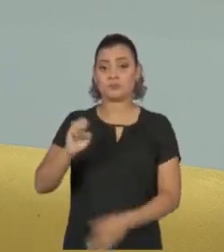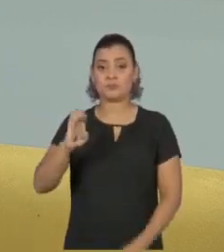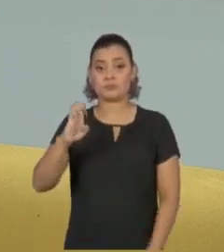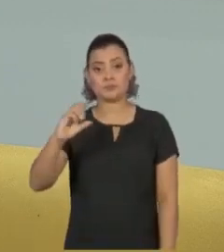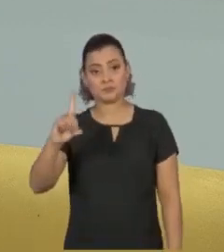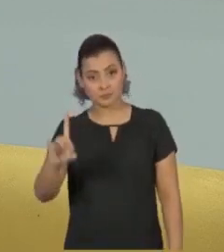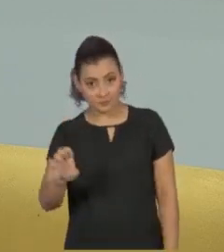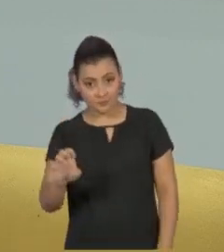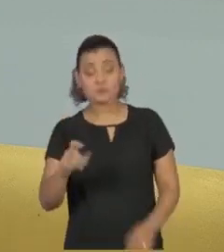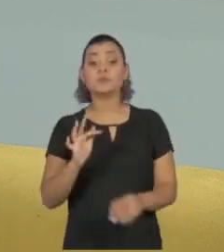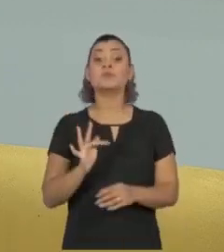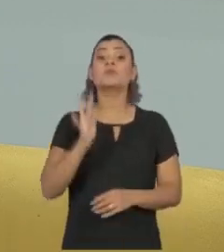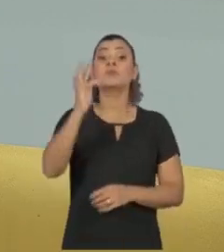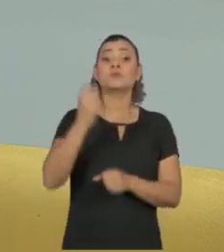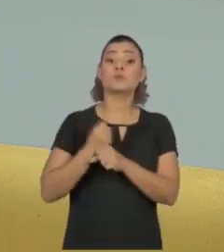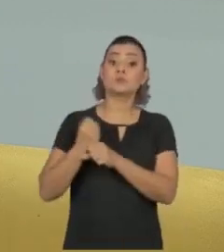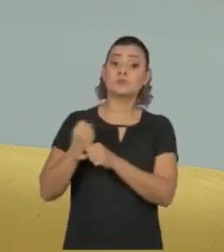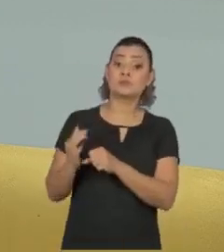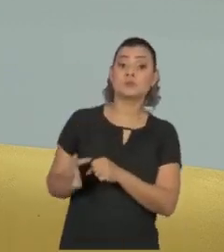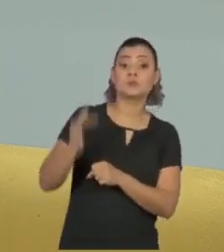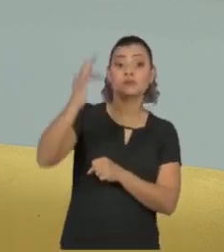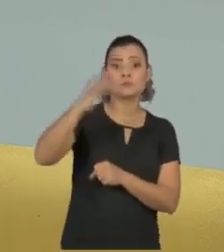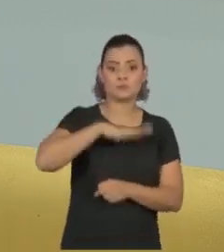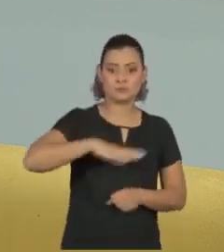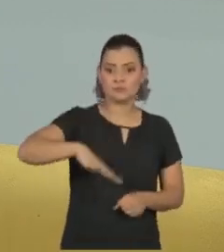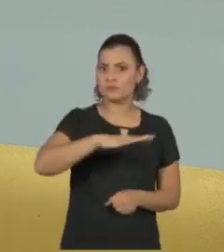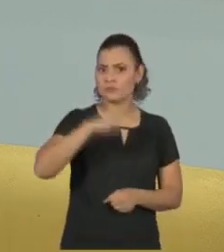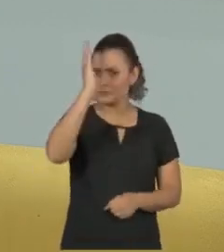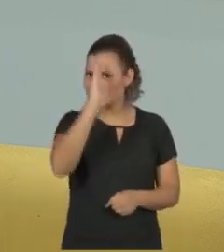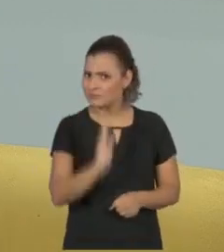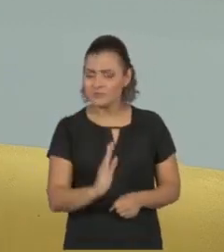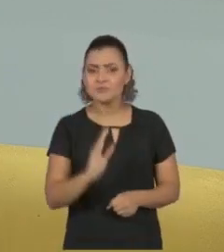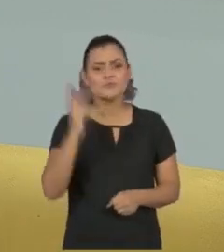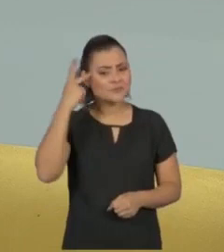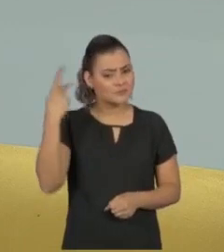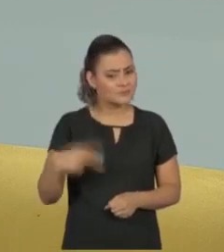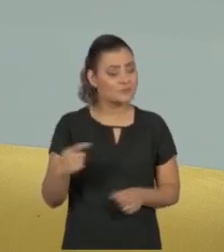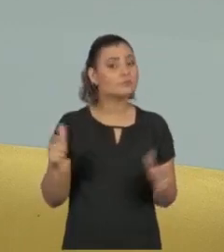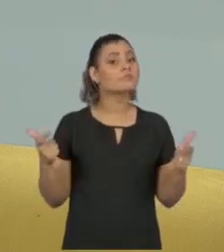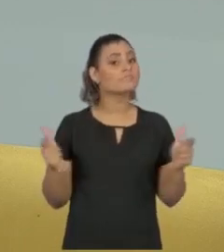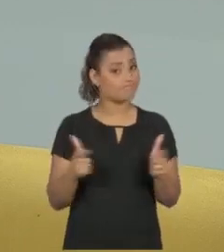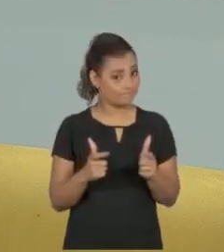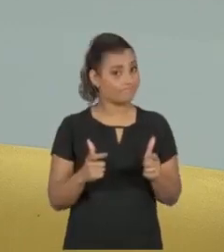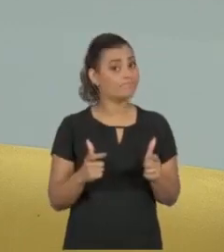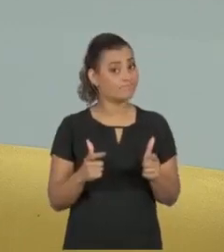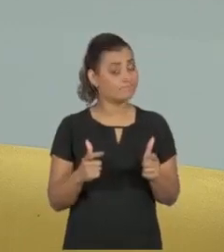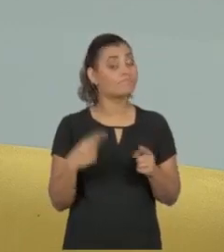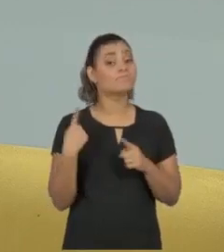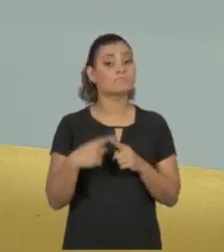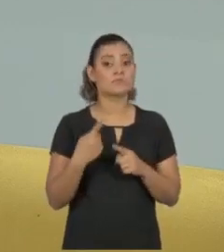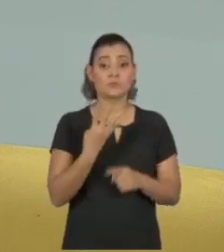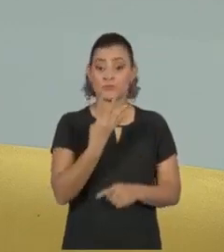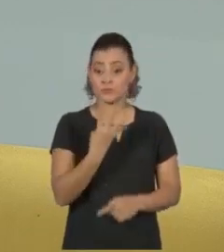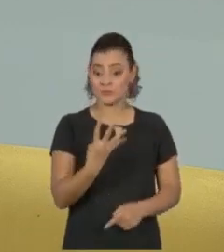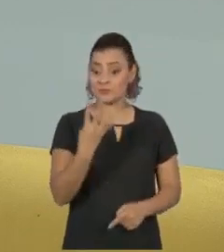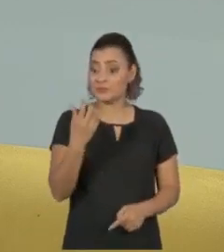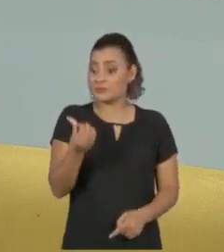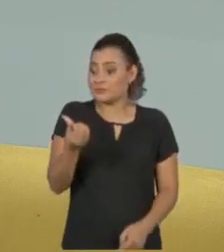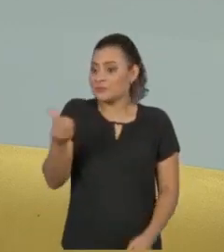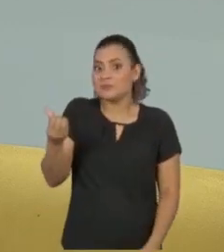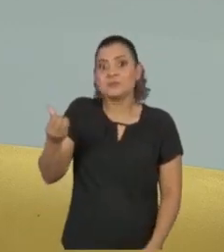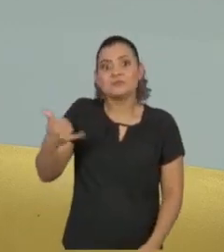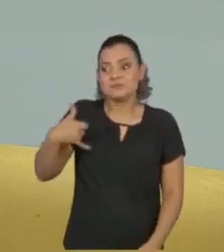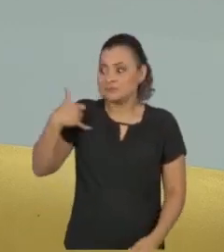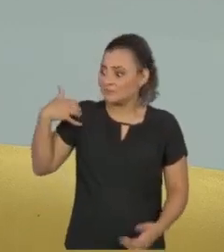nas próximas décadas a maior metrópole do Brasil pode encolher. Prestes a comemorar 466